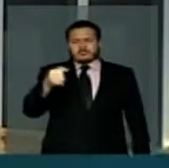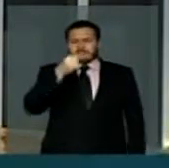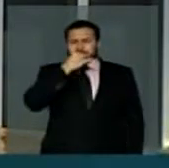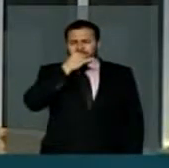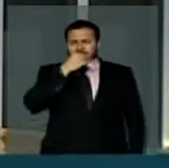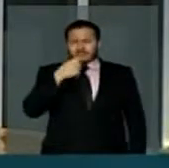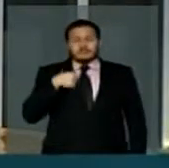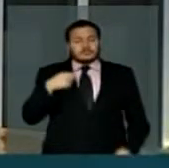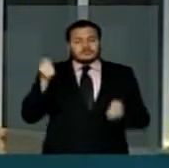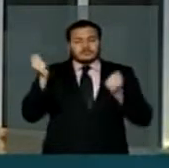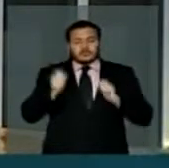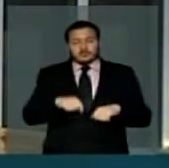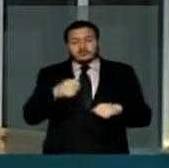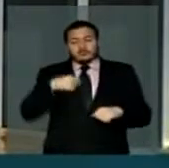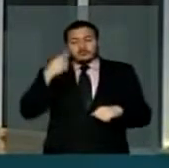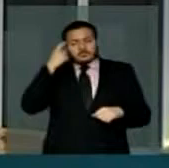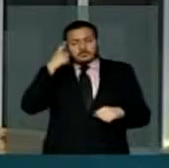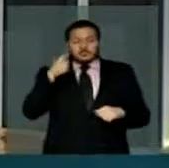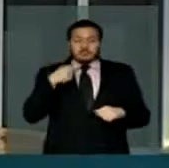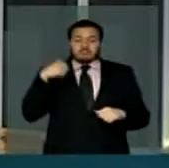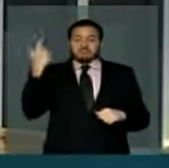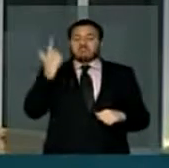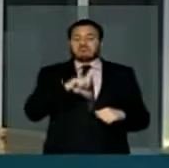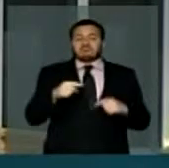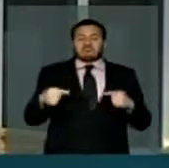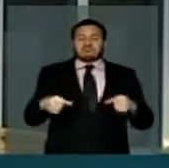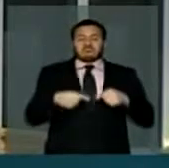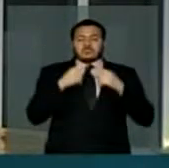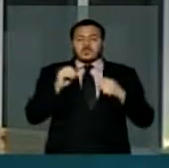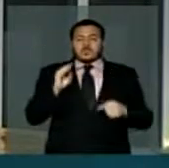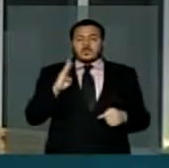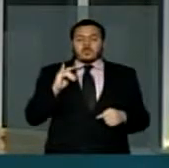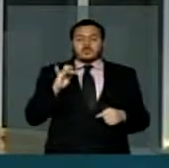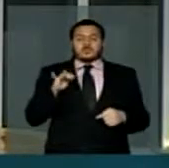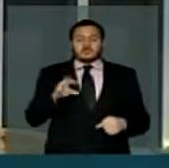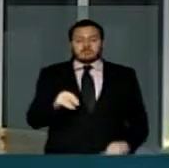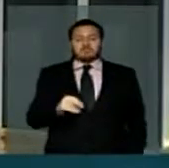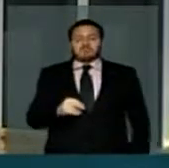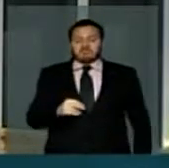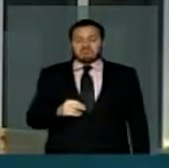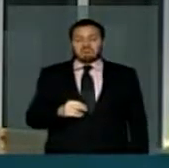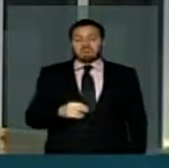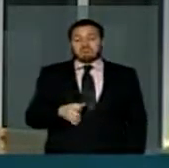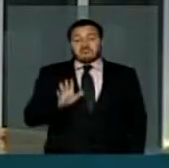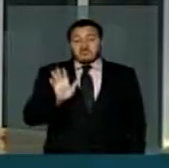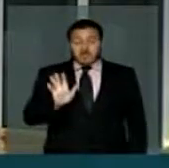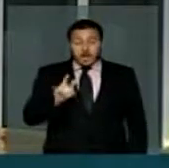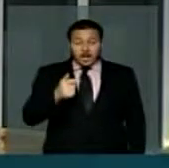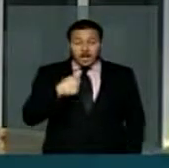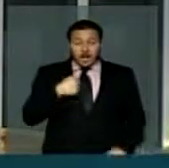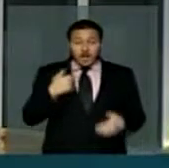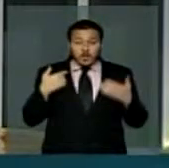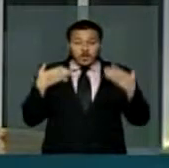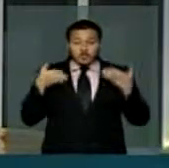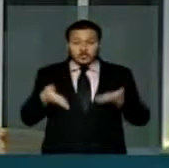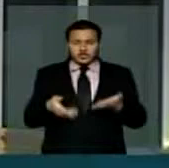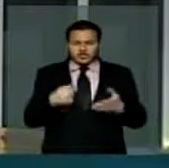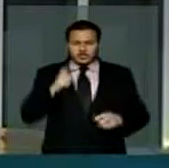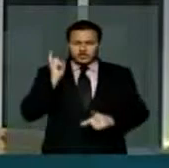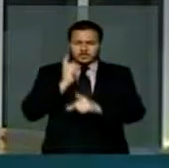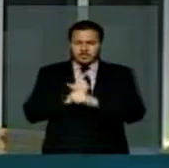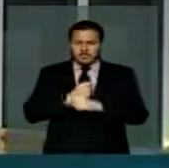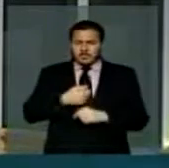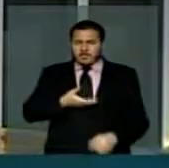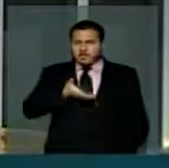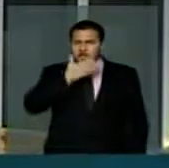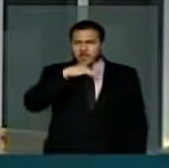pude parecer que ganharam, que seus objetivos foram alcançados. Mas, ao encontrar-me com meu pai e sua